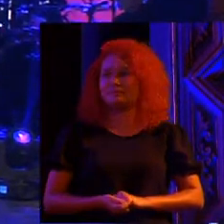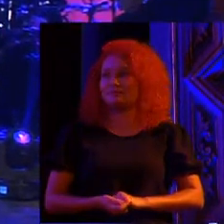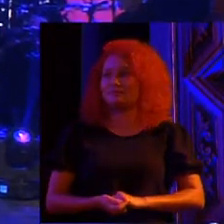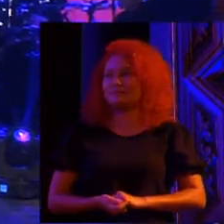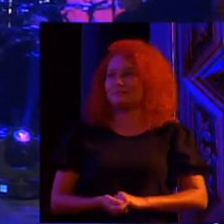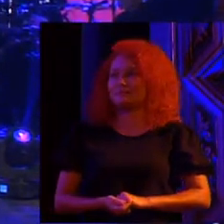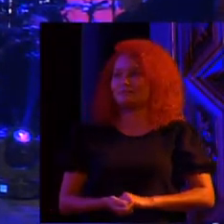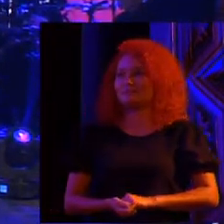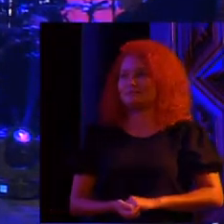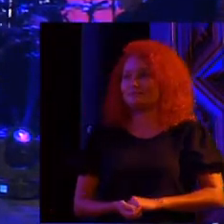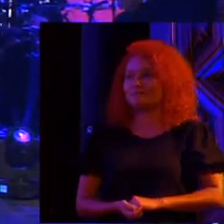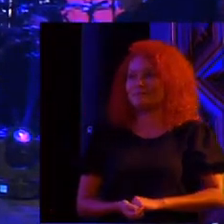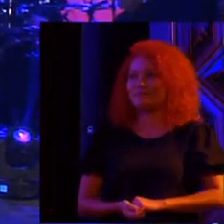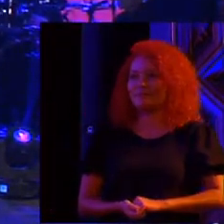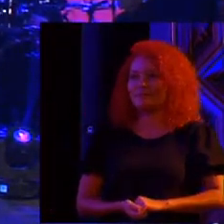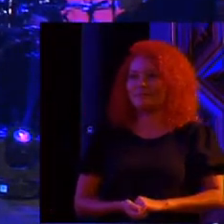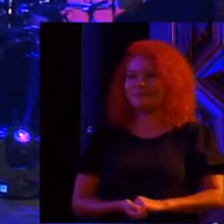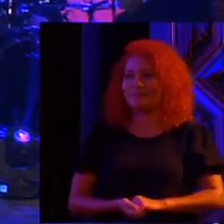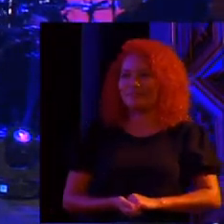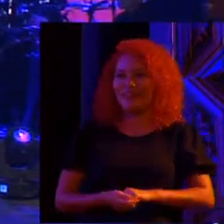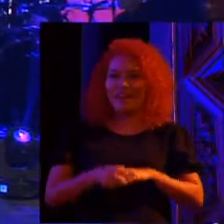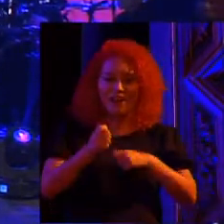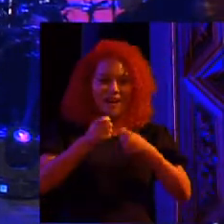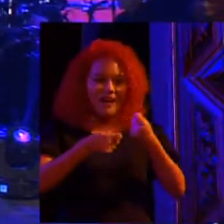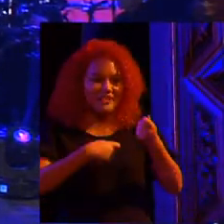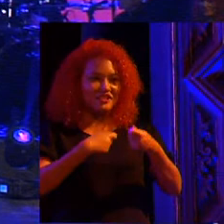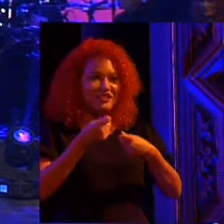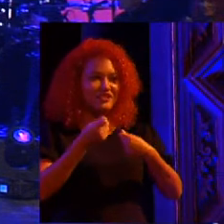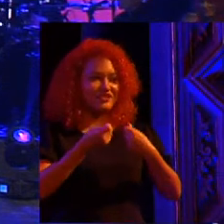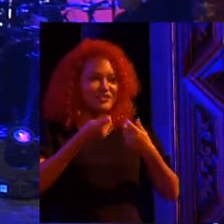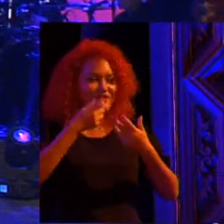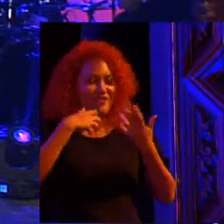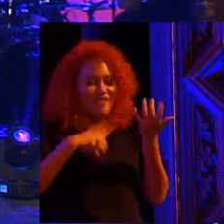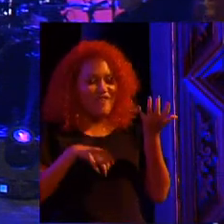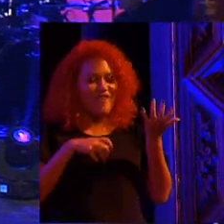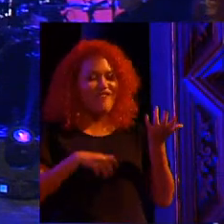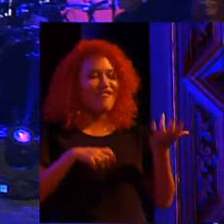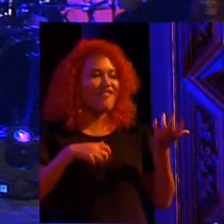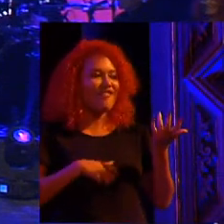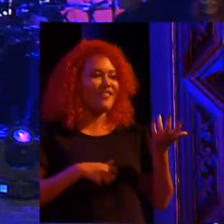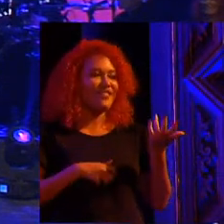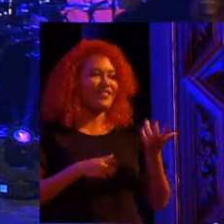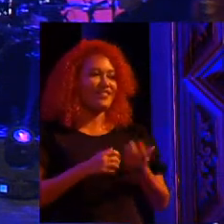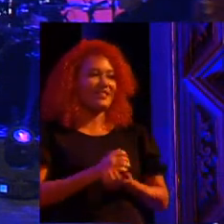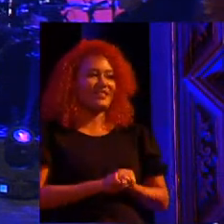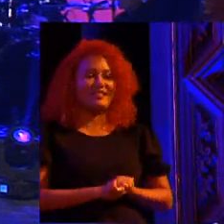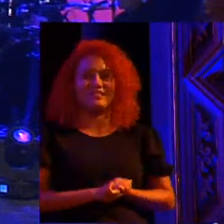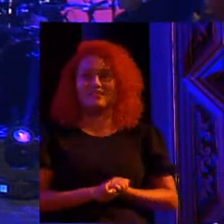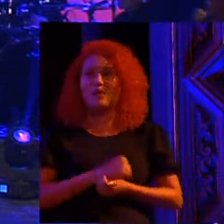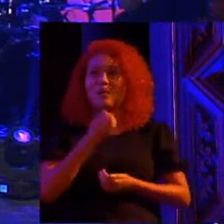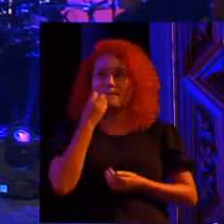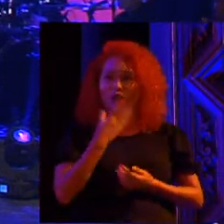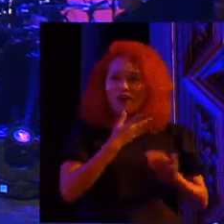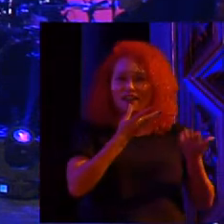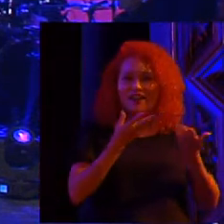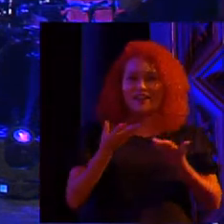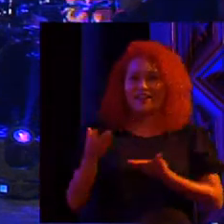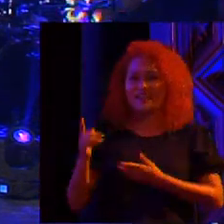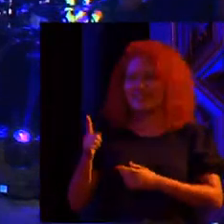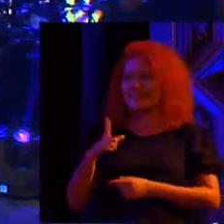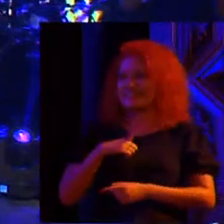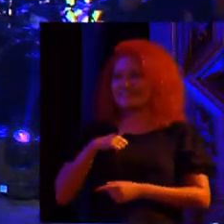Chegando. Nossa, Mercado do Choro, nós somos chorões, né? Que bom, verdade. Gente, que lindo. Que bom ter vocês aqui, viu? Que